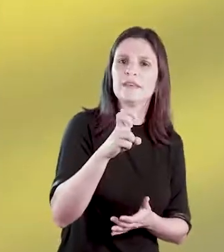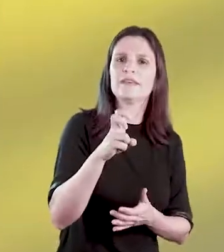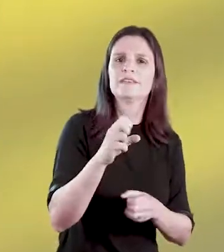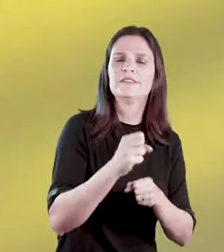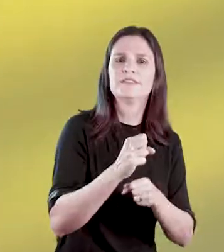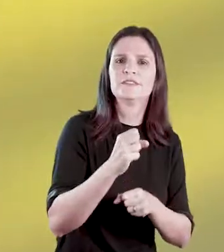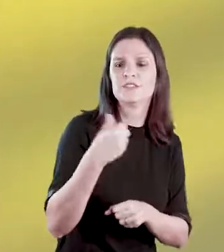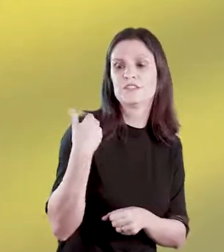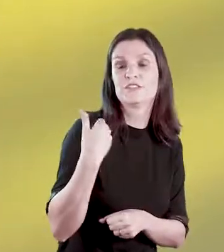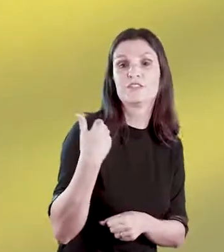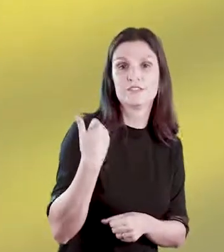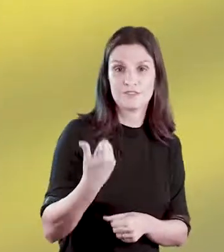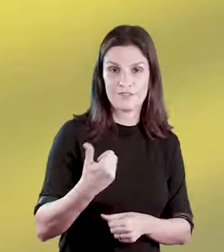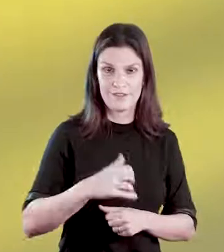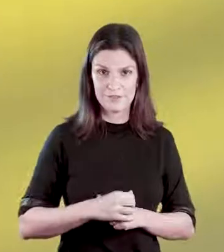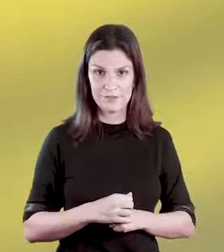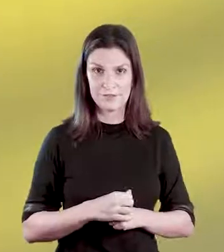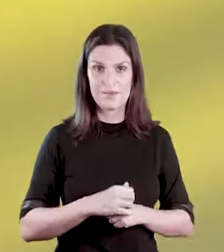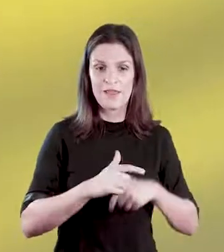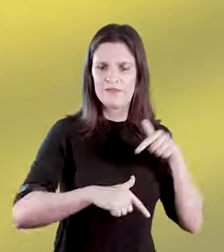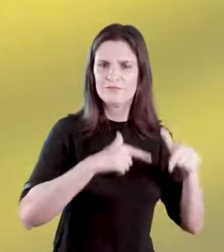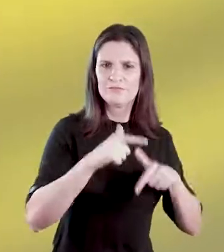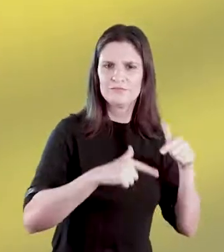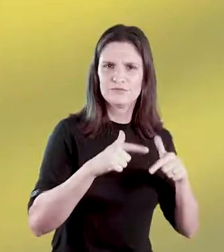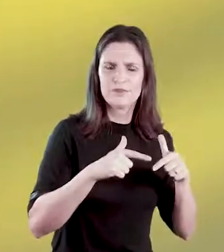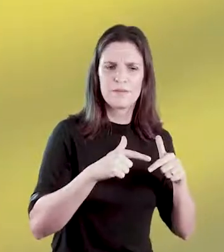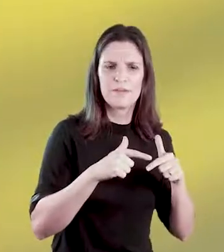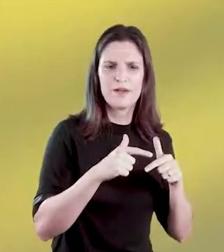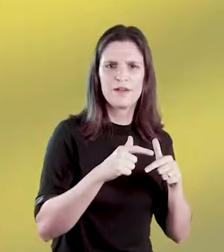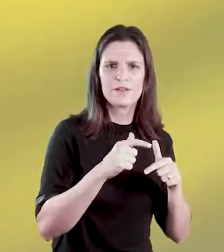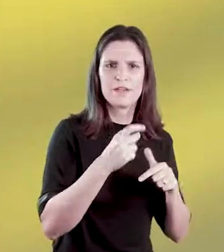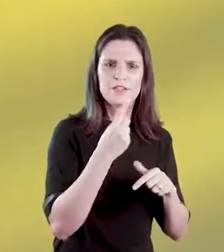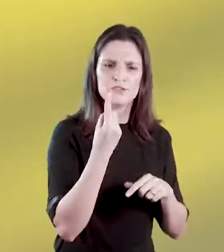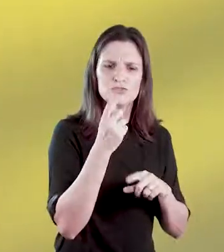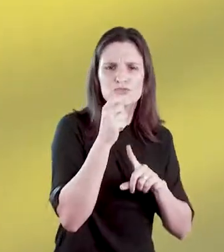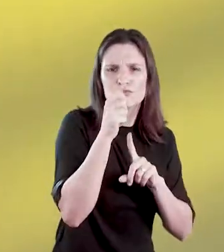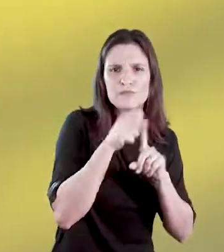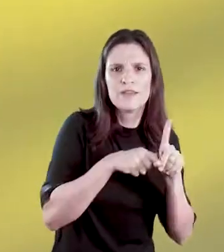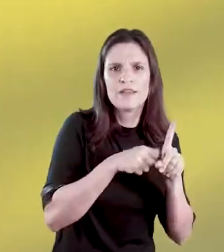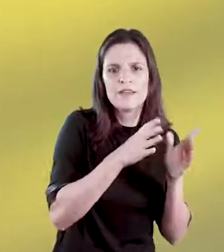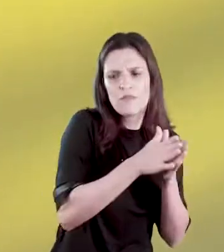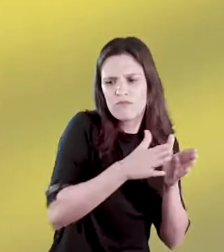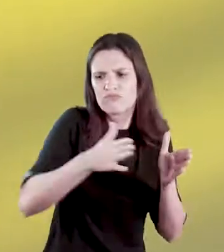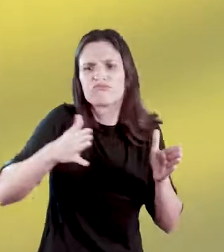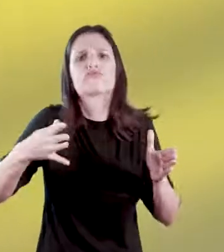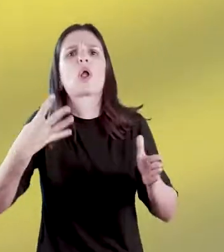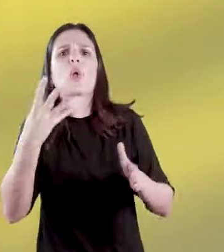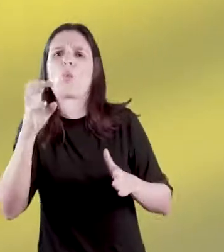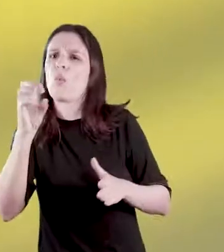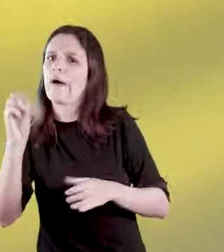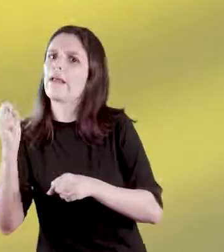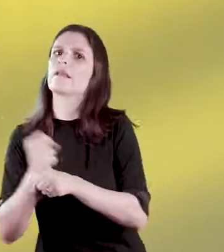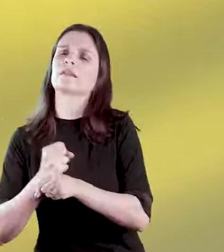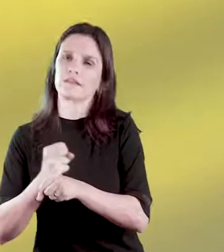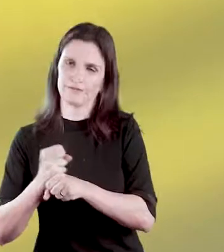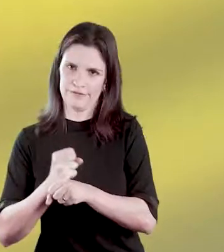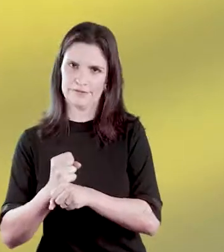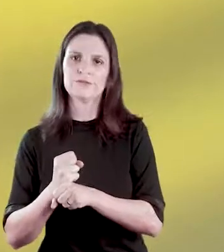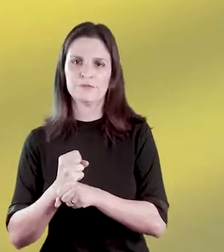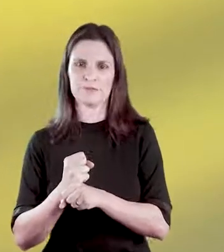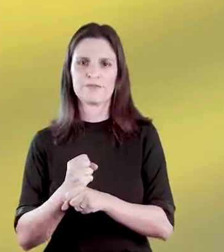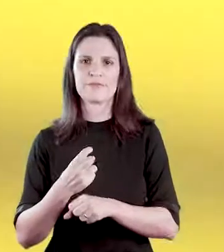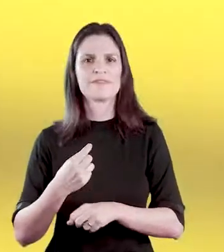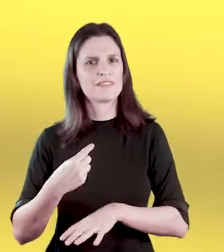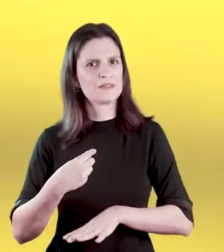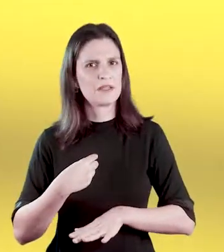idade eu entrei para fazer um trabalho de um mês é isso passou 40 anos eu estou na prefeitura então eu